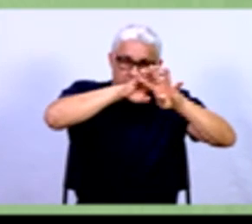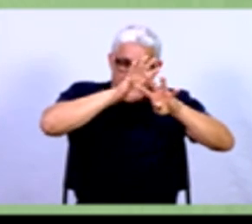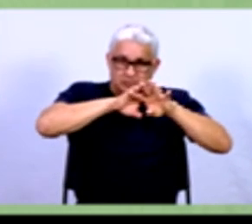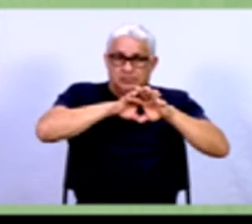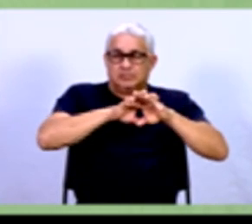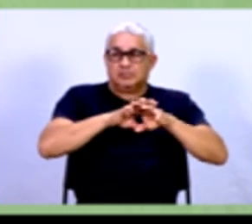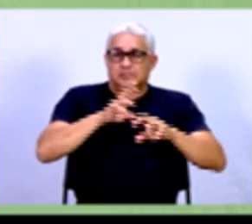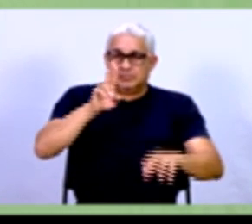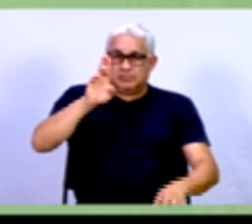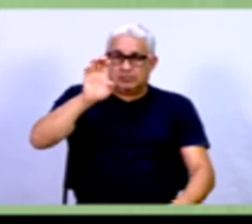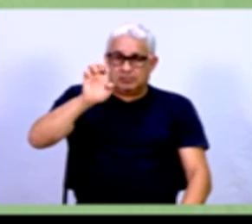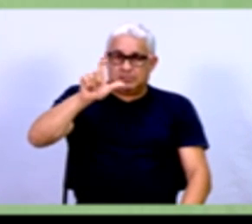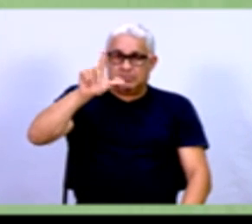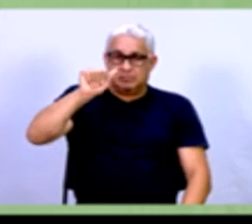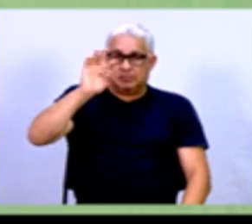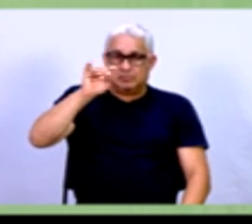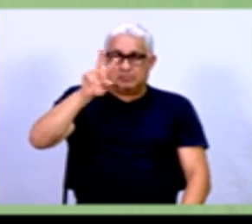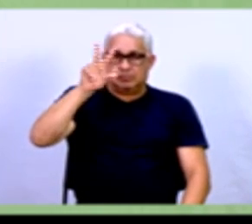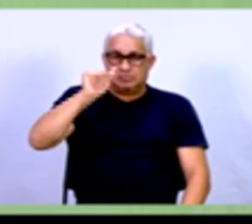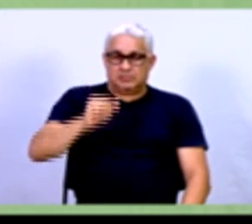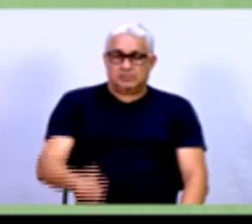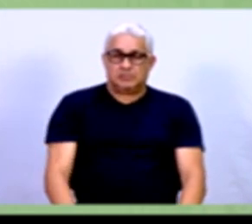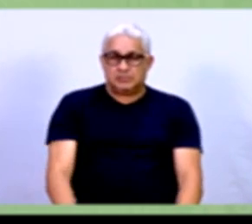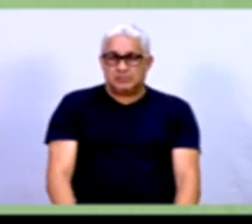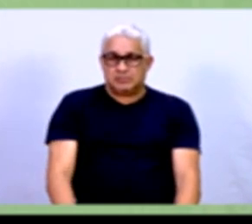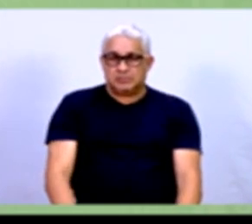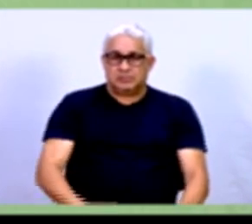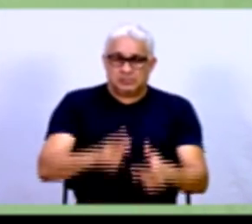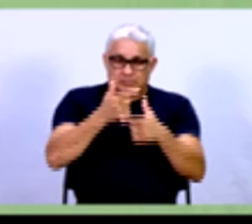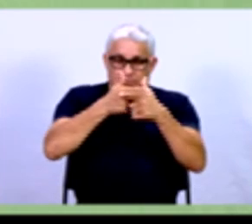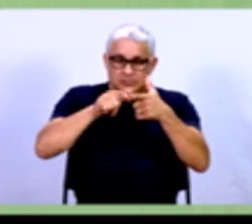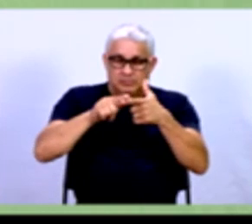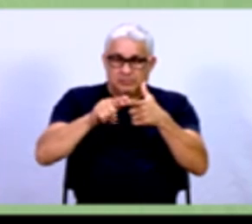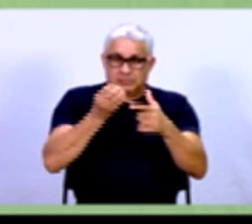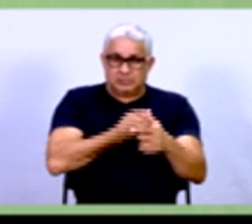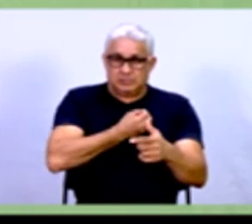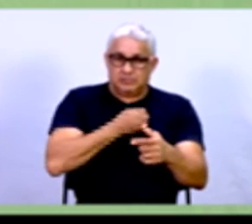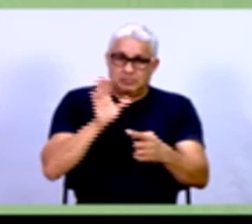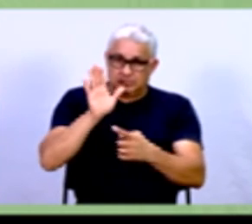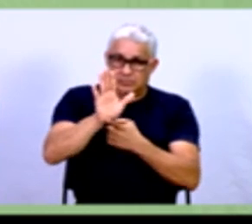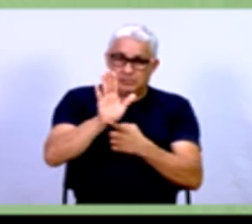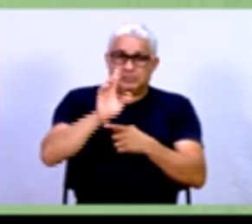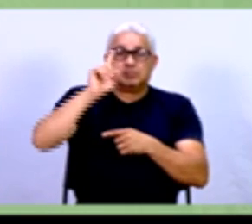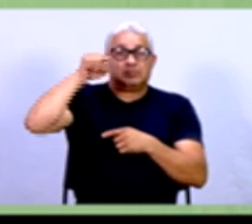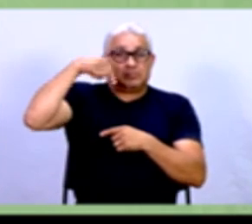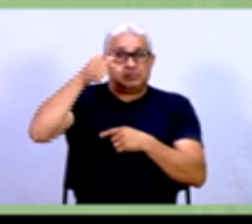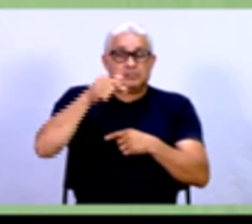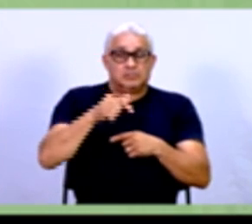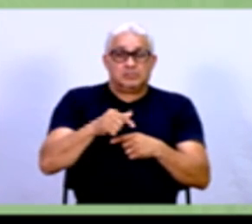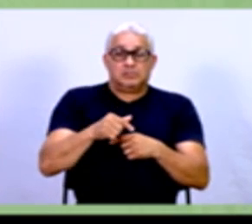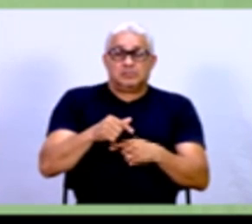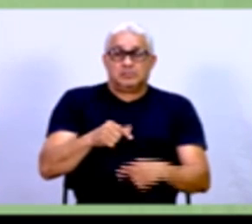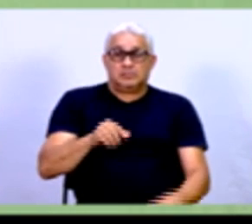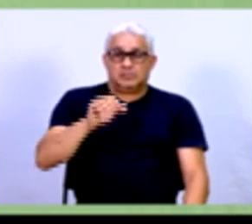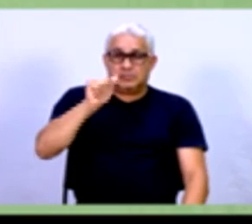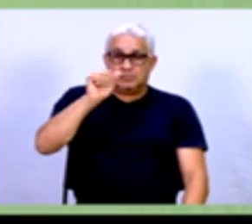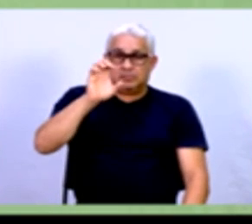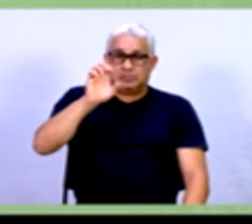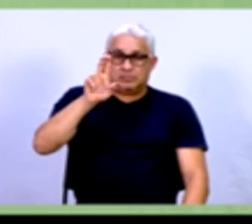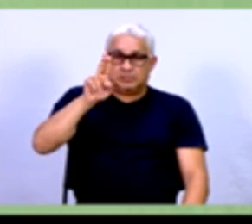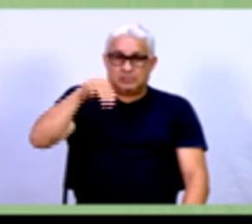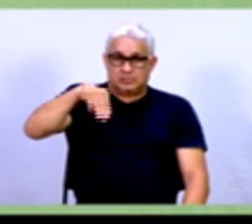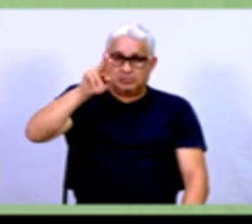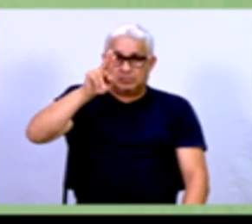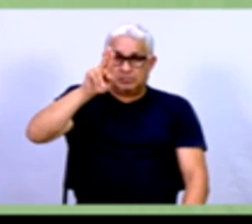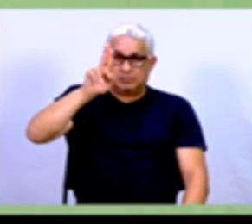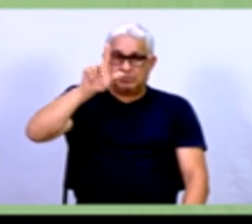relativa, né? Que é pegar a frequência e dividir pelo número da amostra, e daí fazer a frequência relativa acumulada e